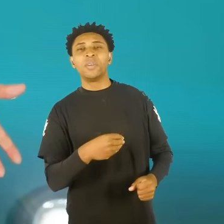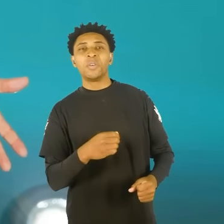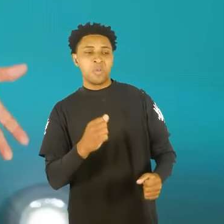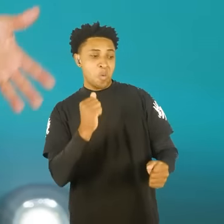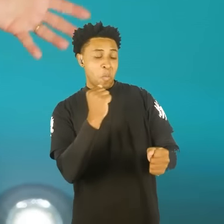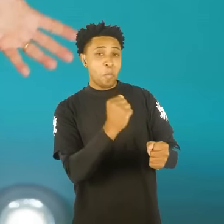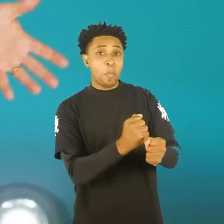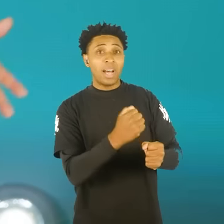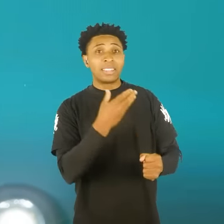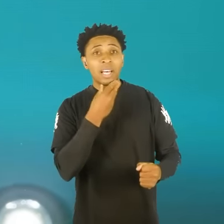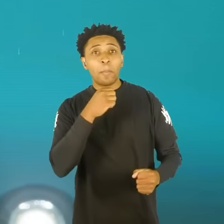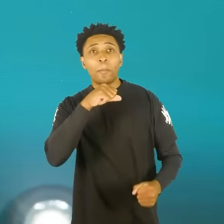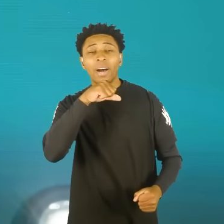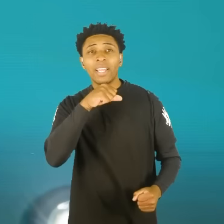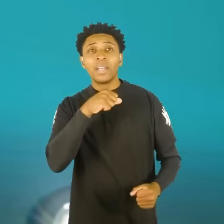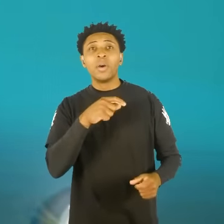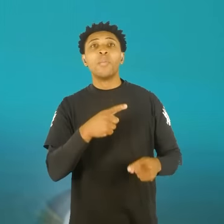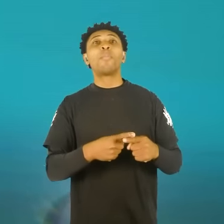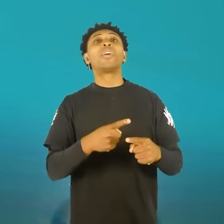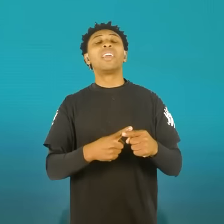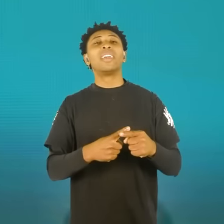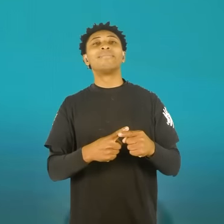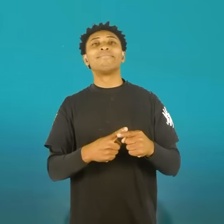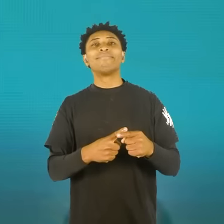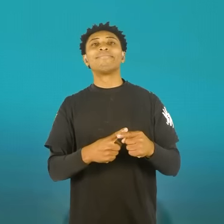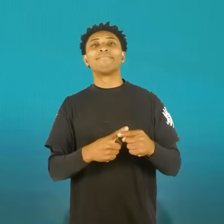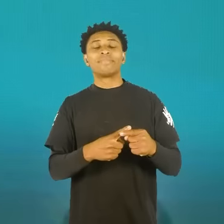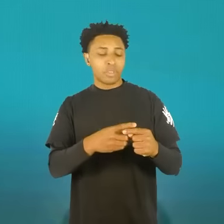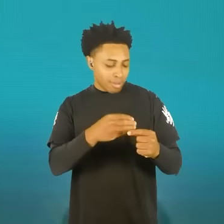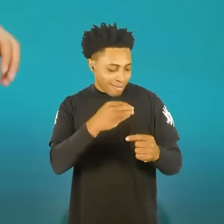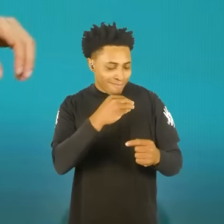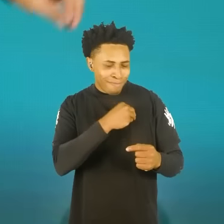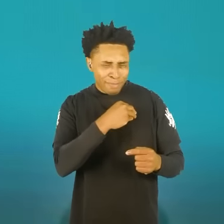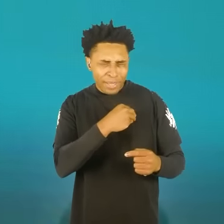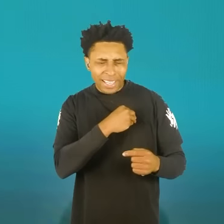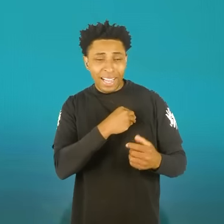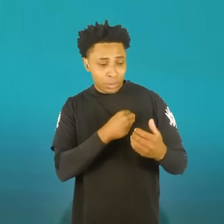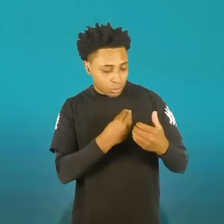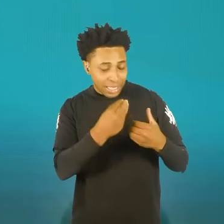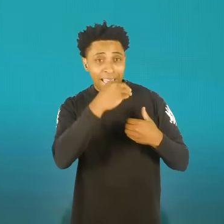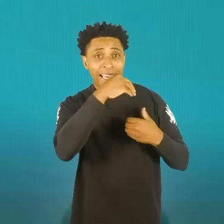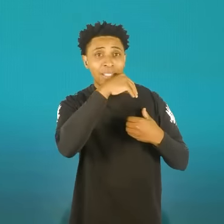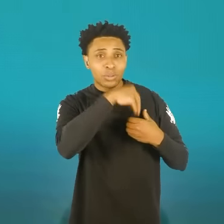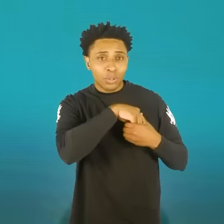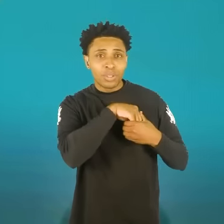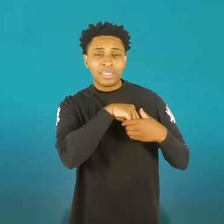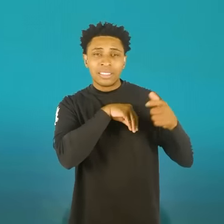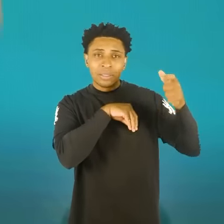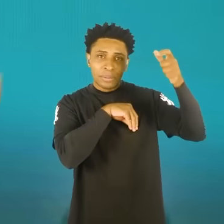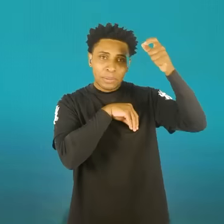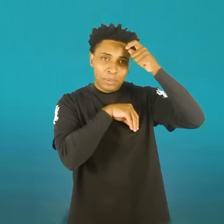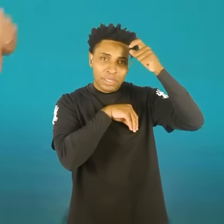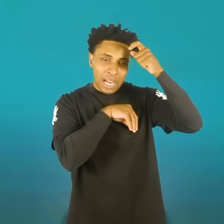me cortar, eu estava cego. Por quê? Porque existe uma fera para tentar potencializar as mazelas que eu e você